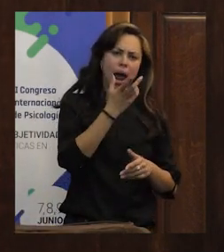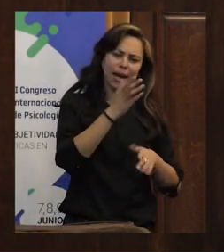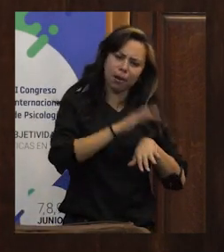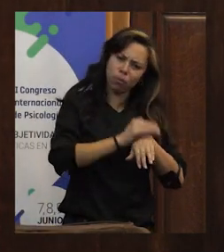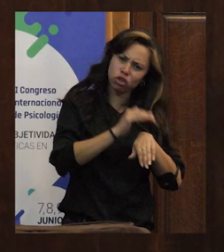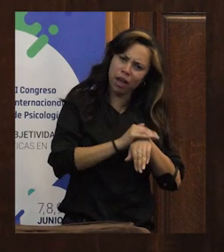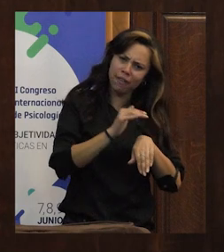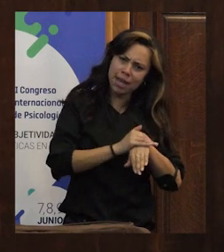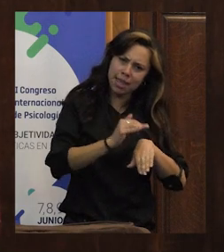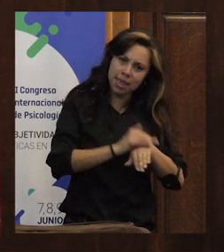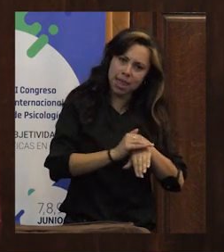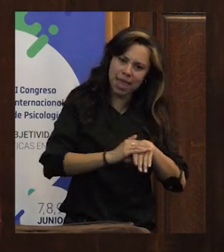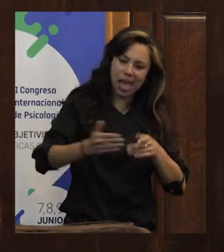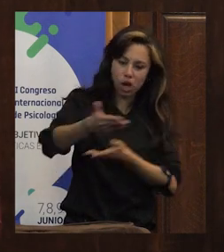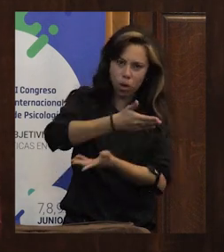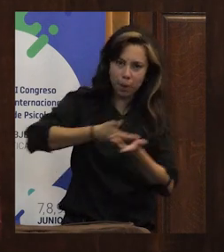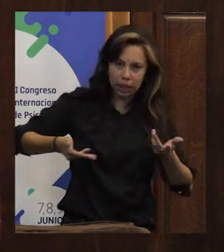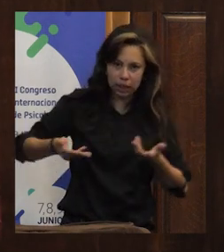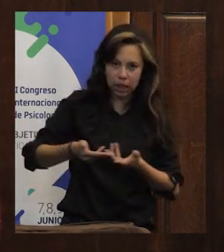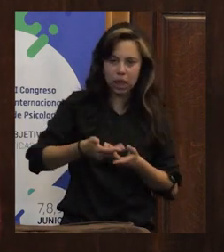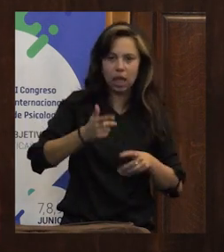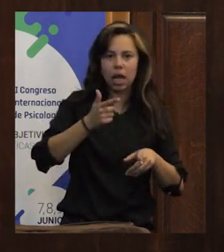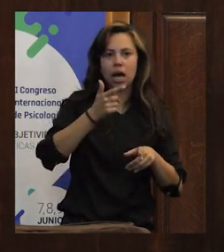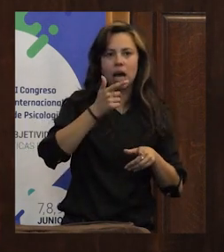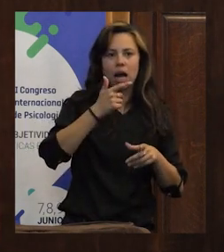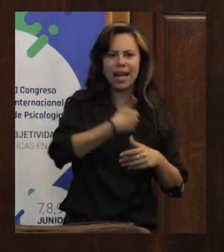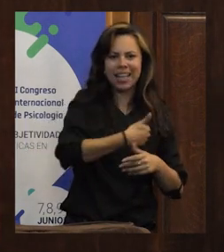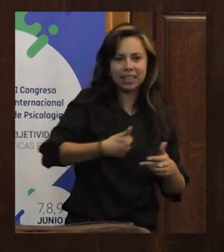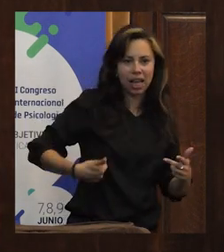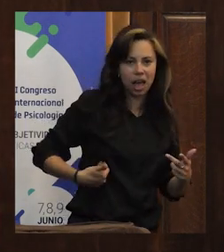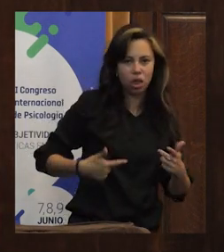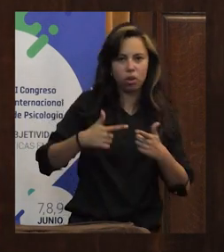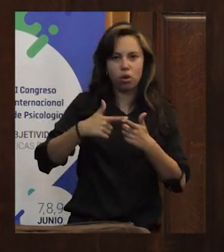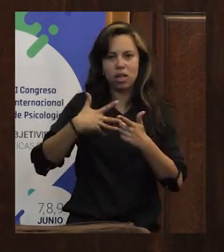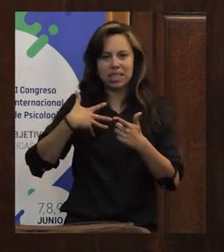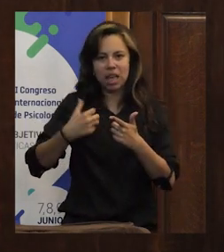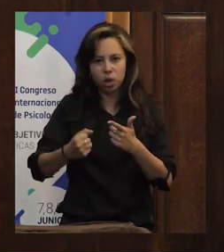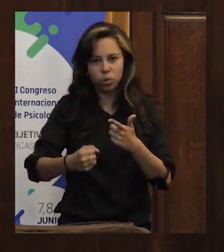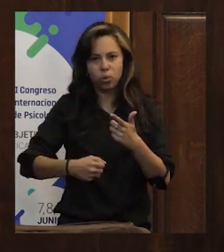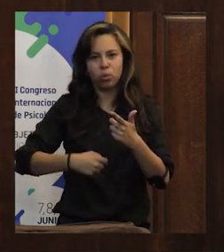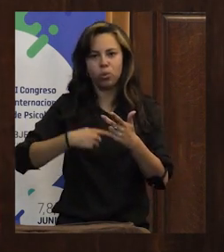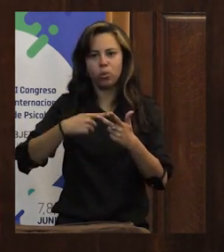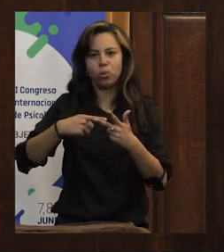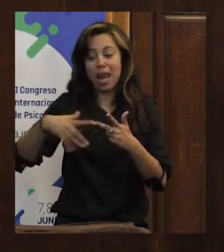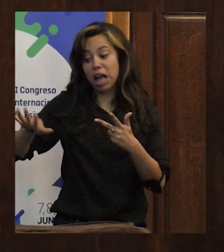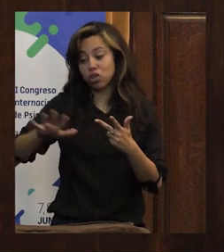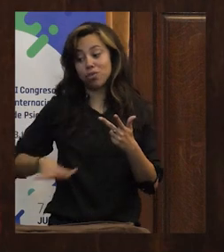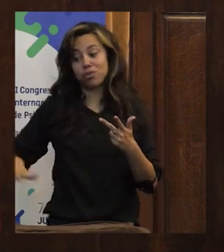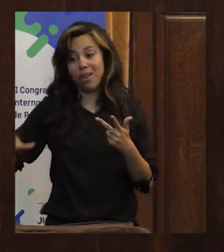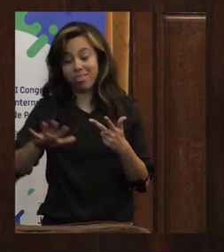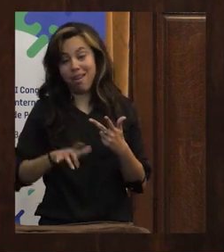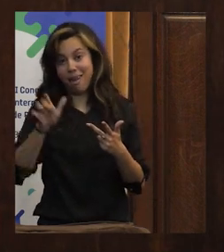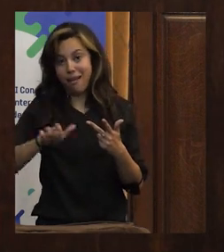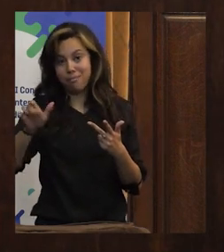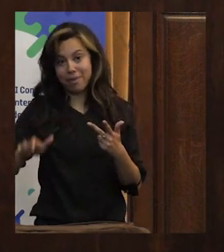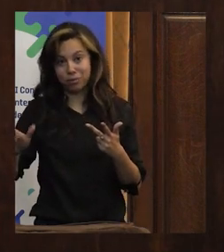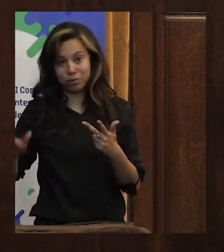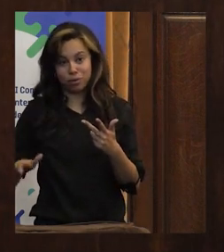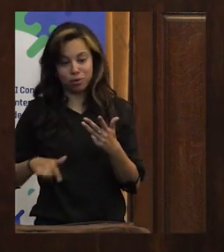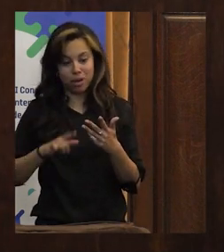né? Com o Estado, os serviços de saúde, a sociedade,